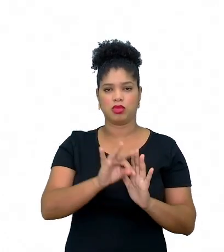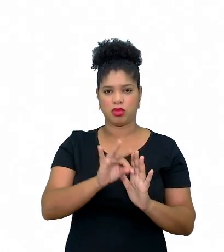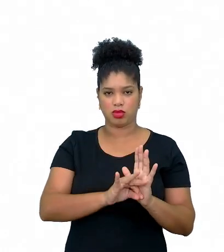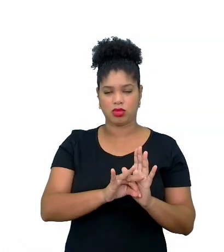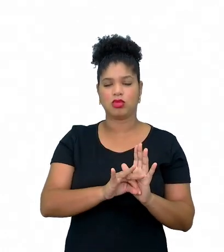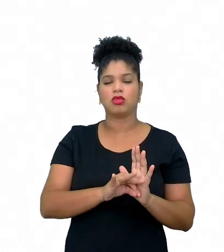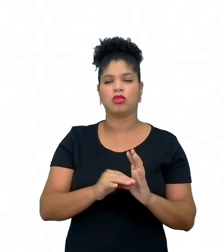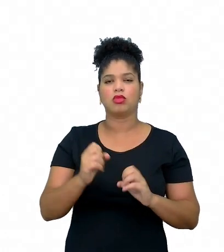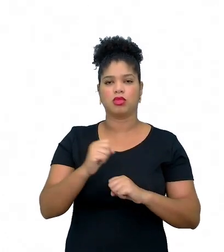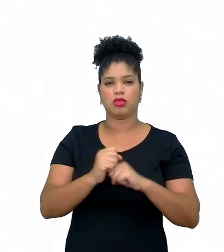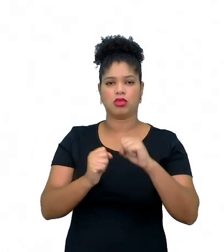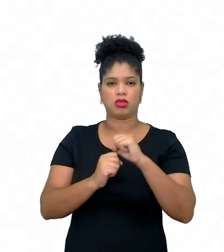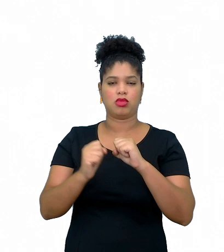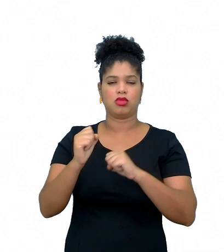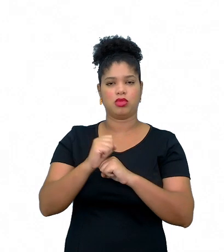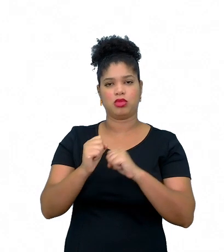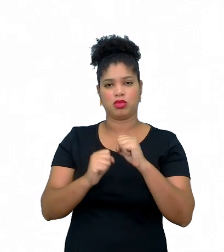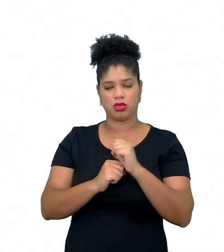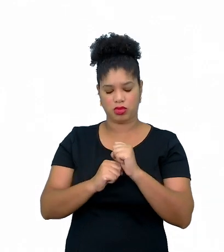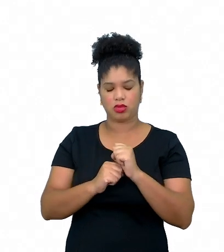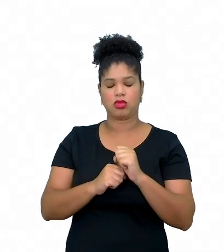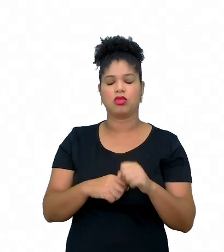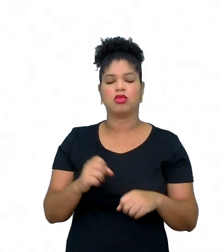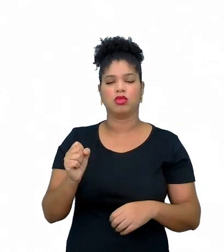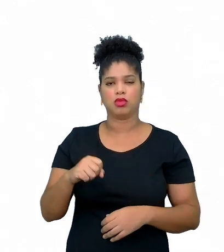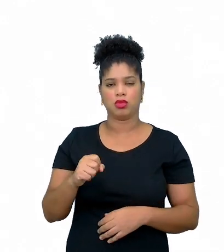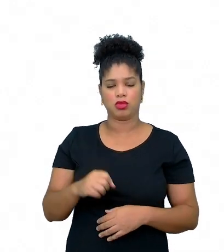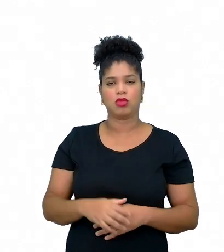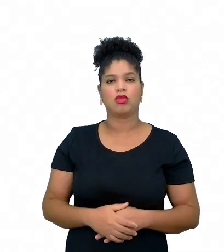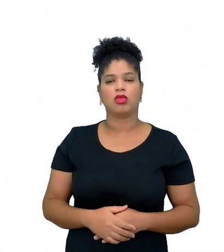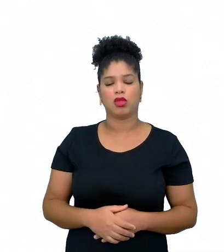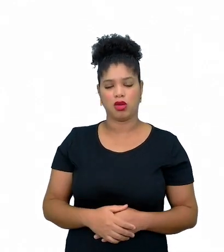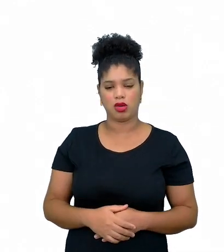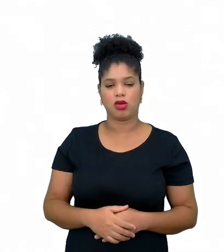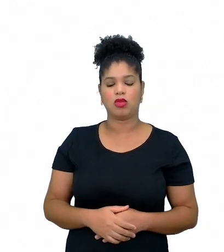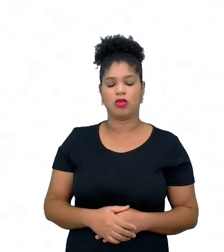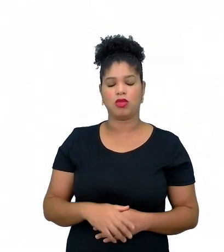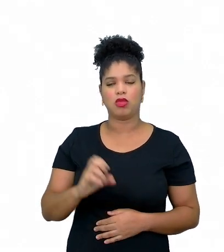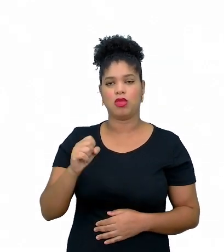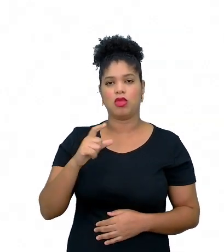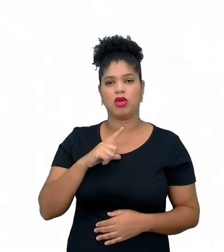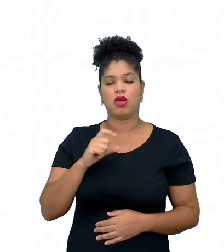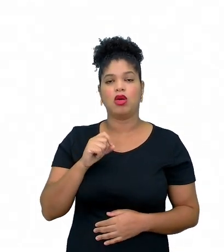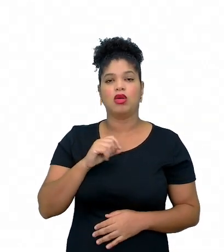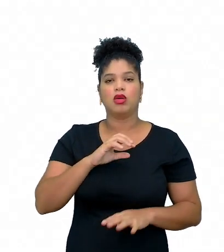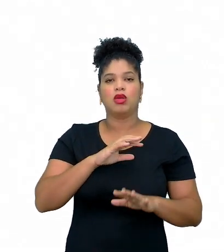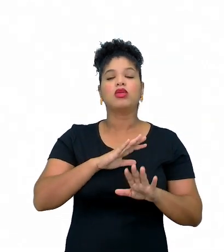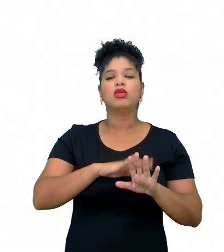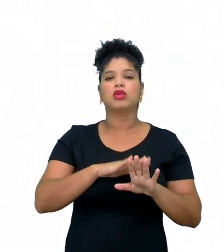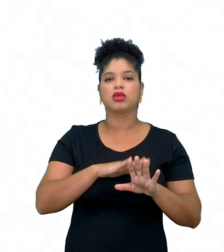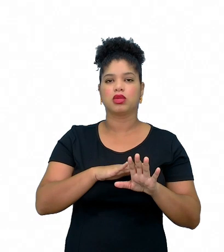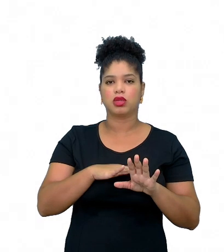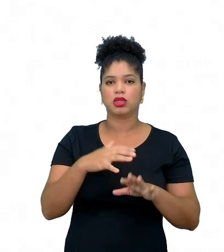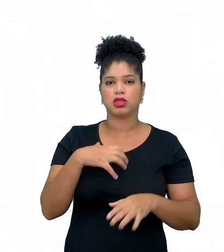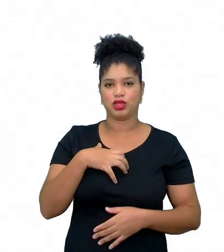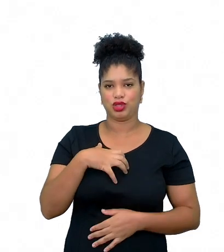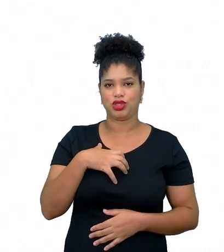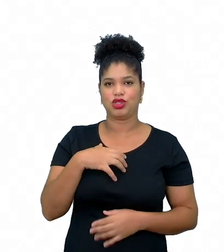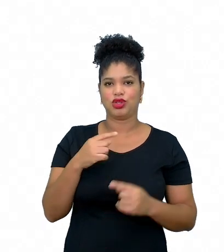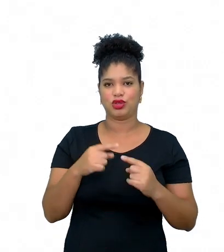bem construído. E esse texto bem construído também tem a questão do sentido bem